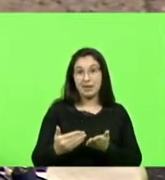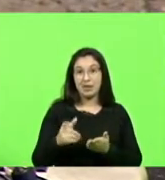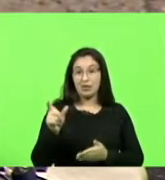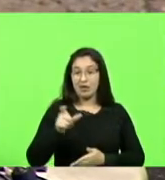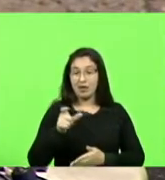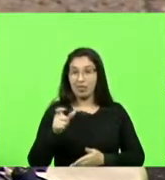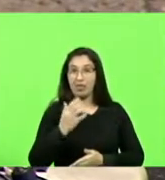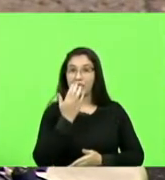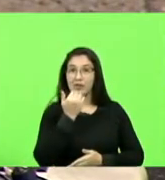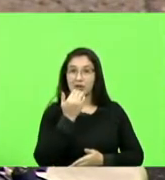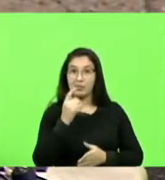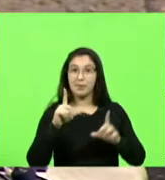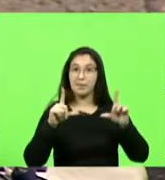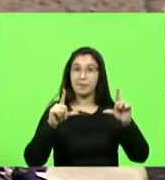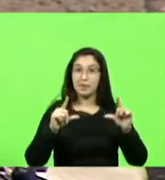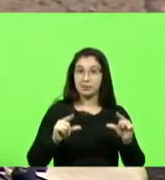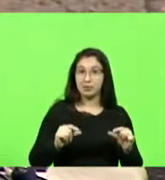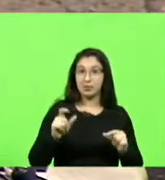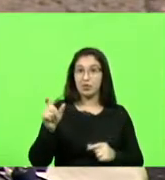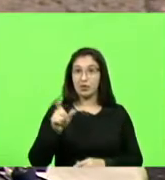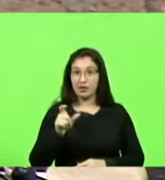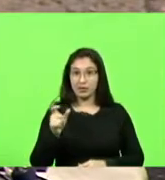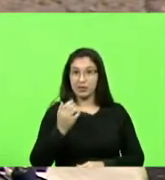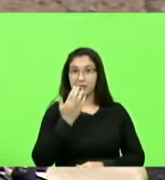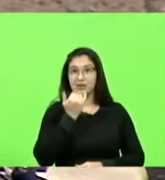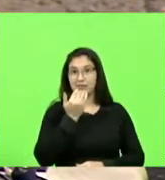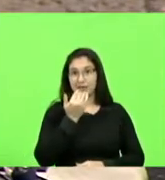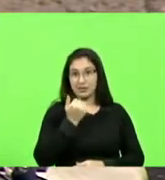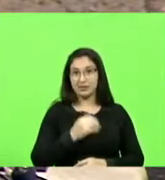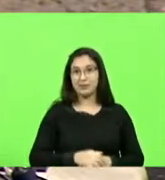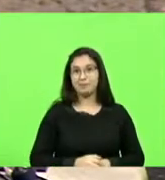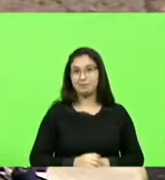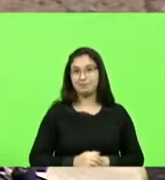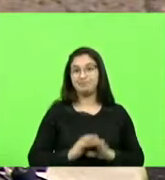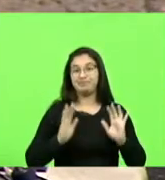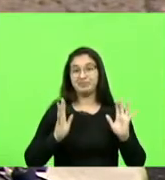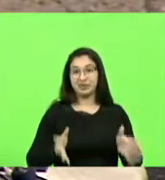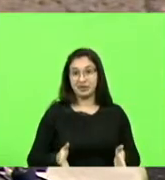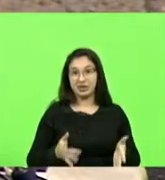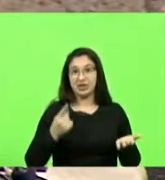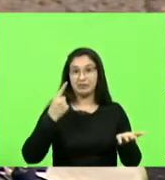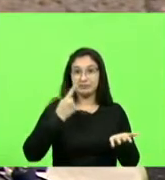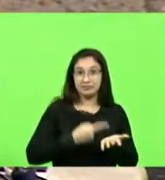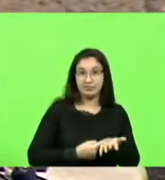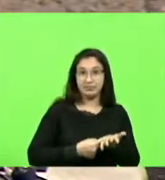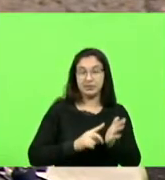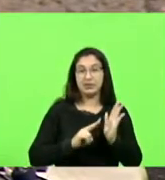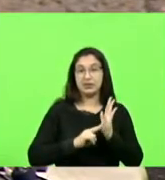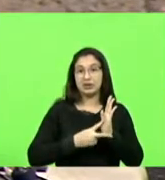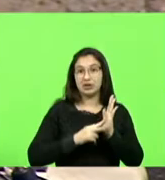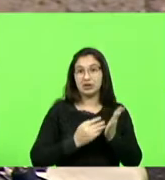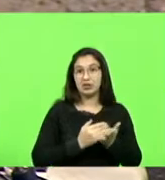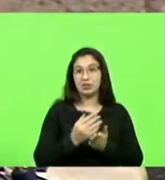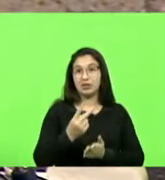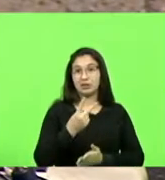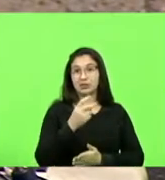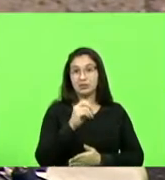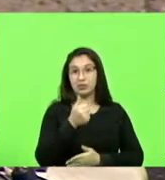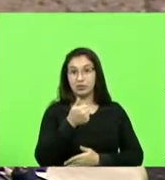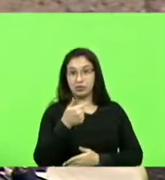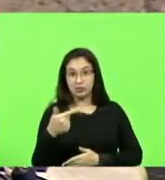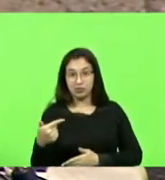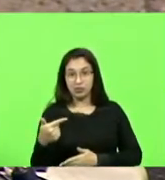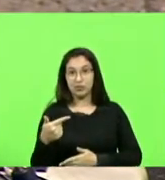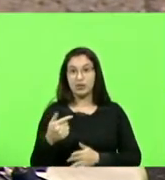valor do vale alimentação. Estamos sem acordo sindical desde 2012. A empresa não paga hora extra